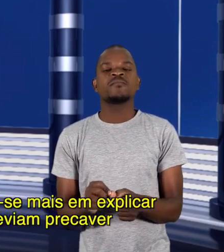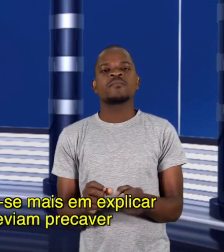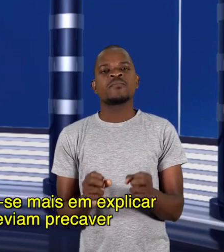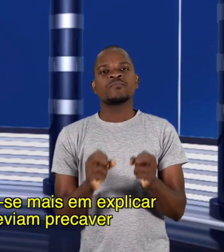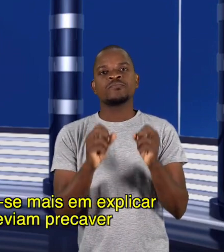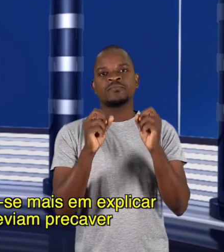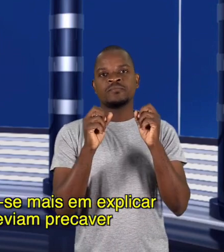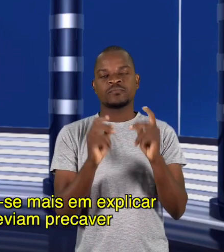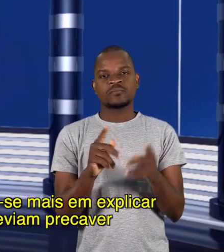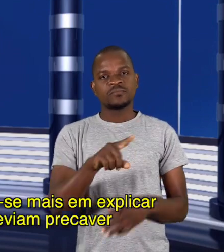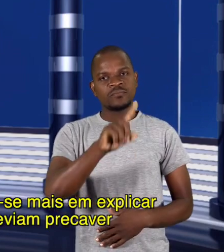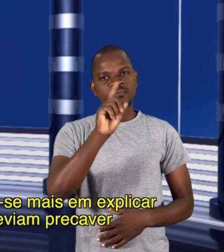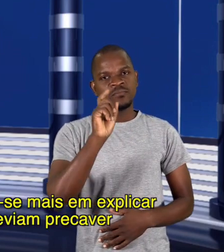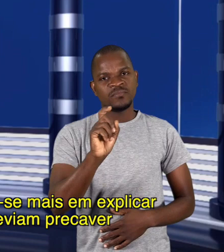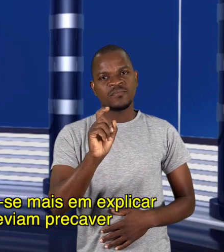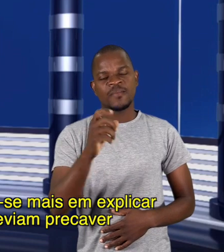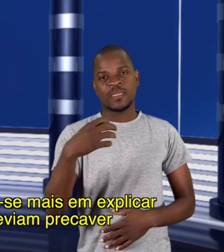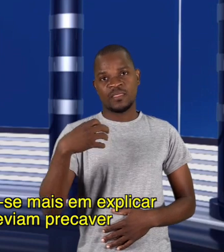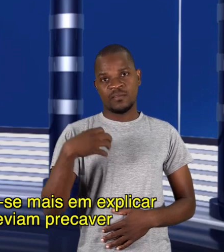deveria focar-se mais